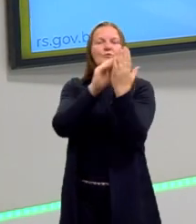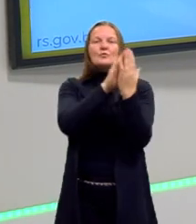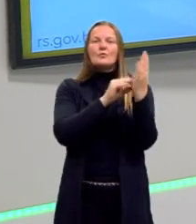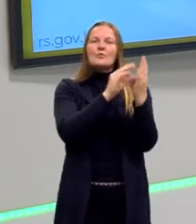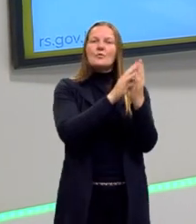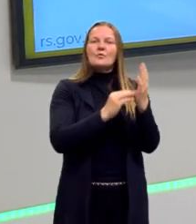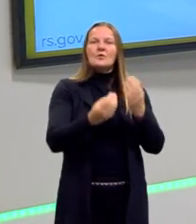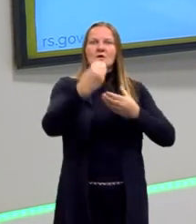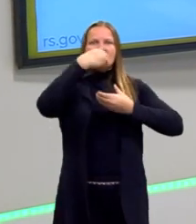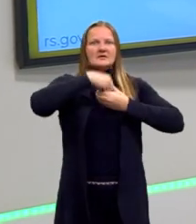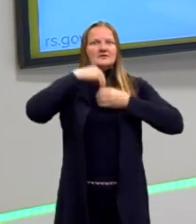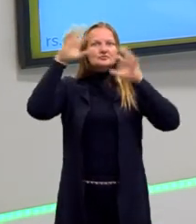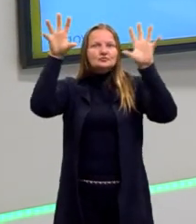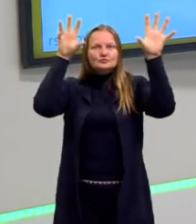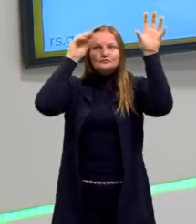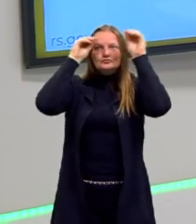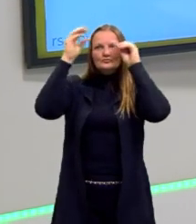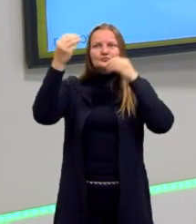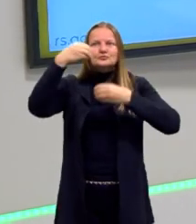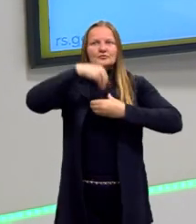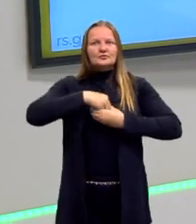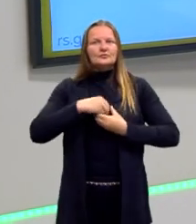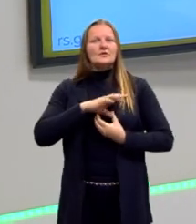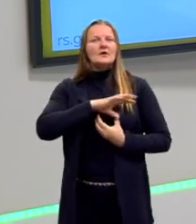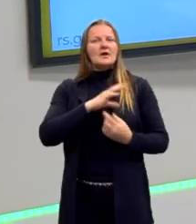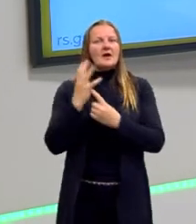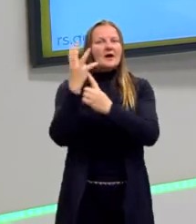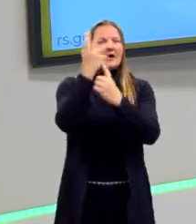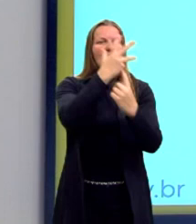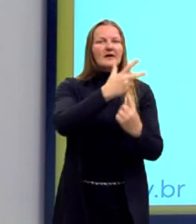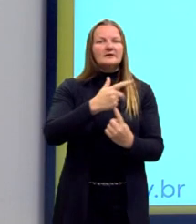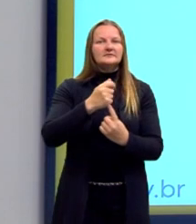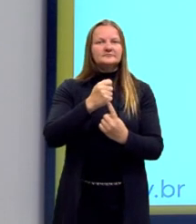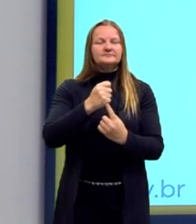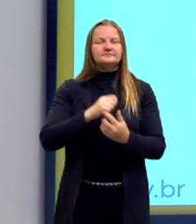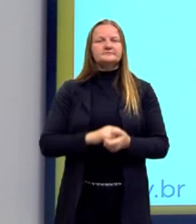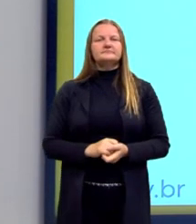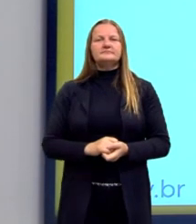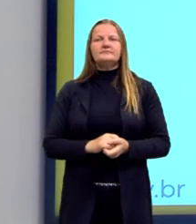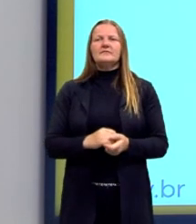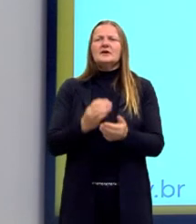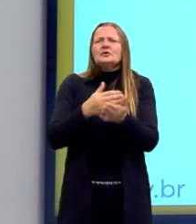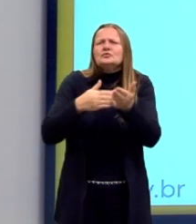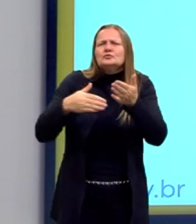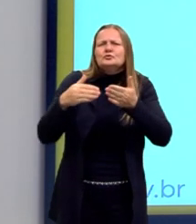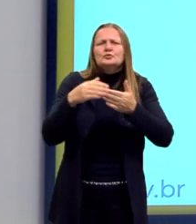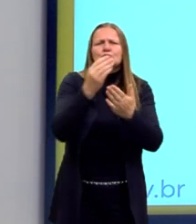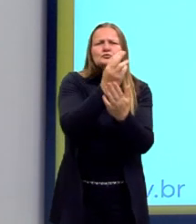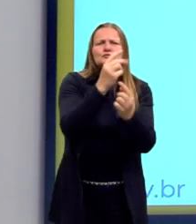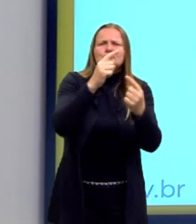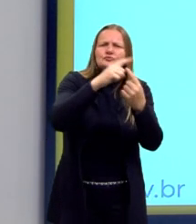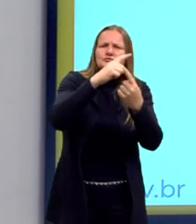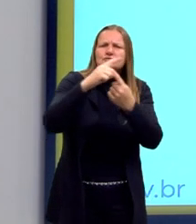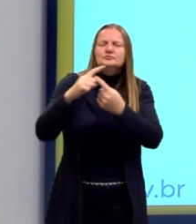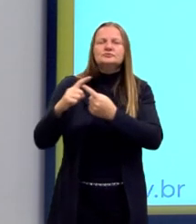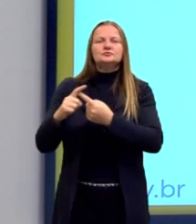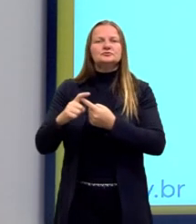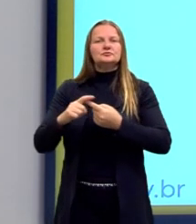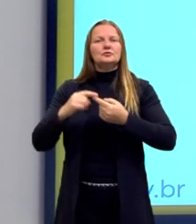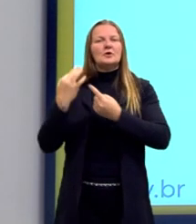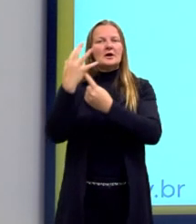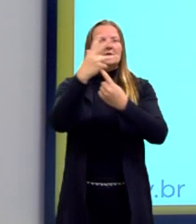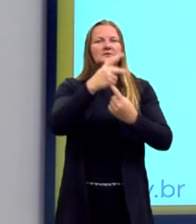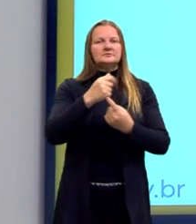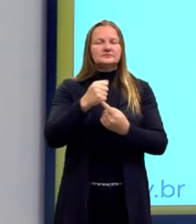fontes e entre essas outras fontes é arte certo Então olha só dentre todas essas e outras manifestações artísticas